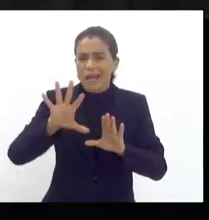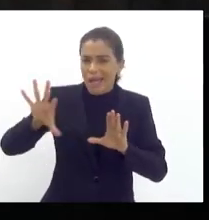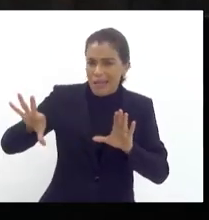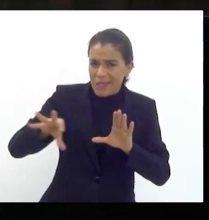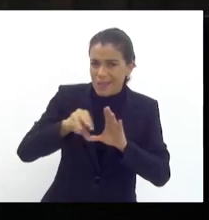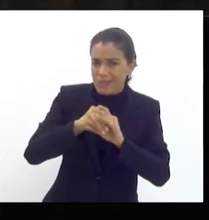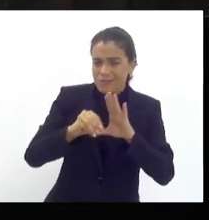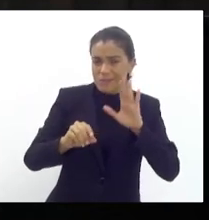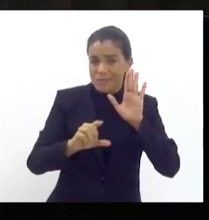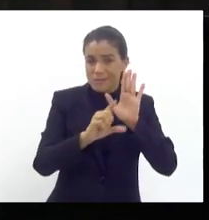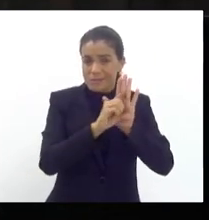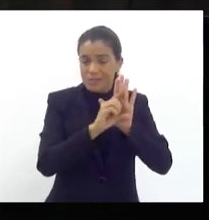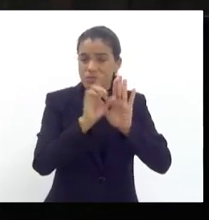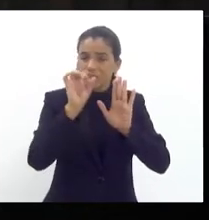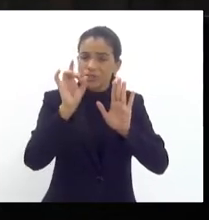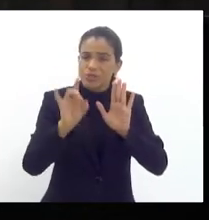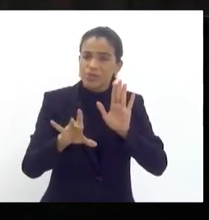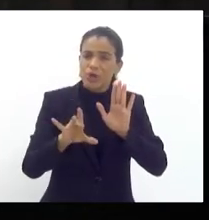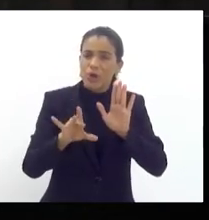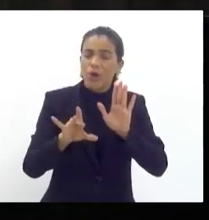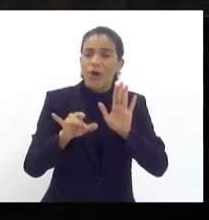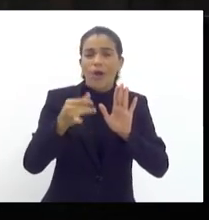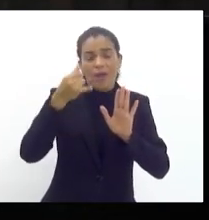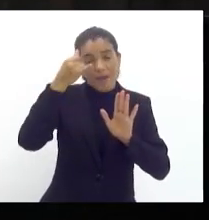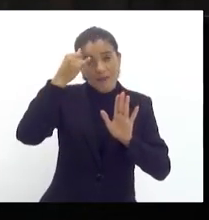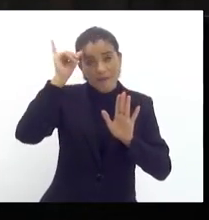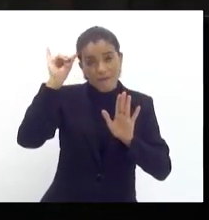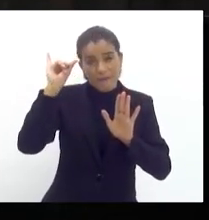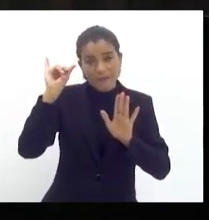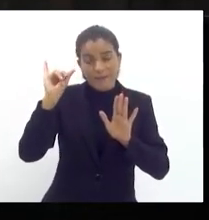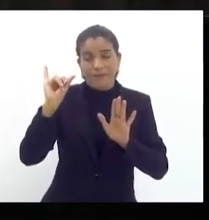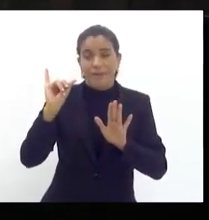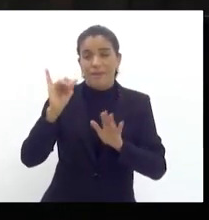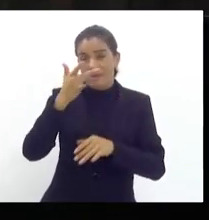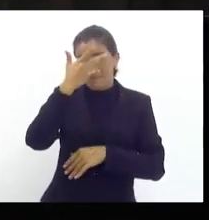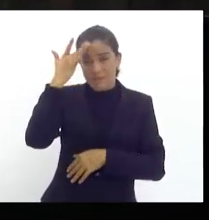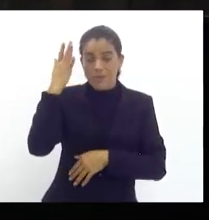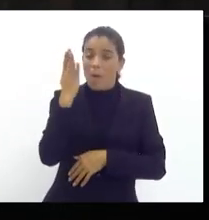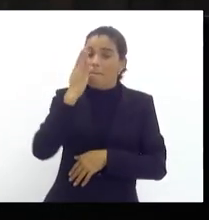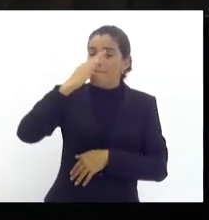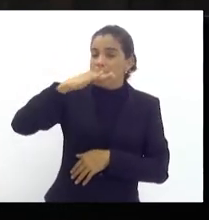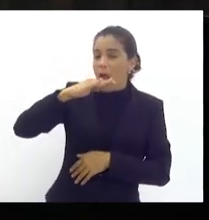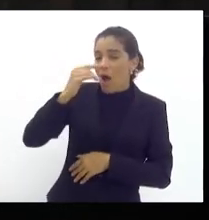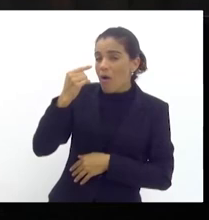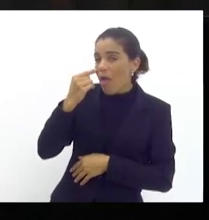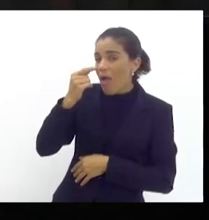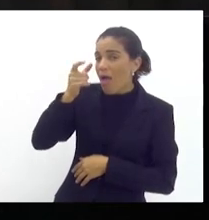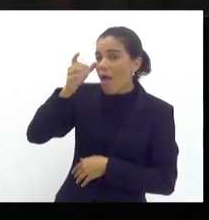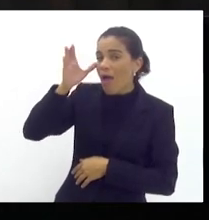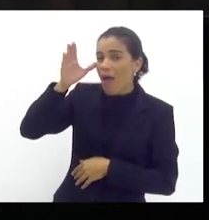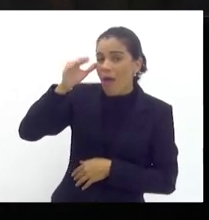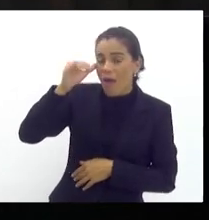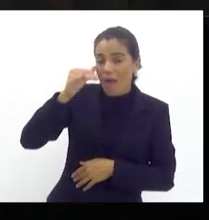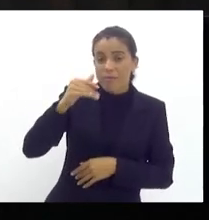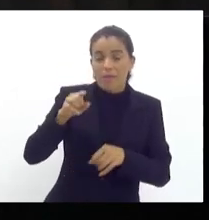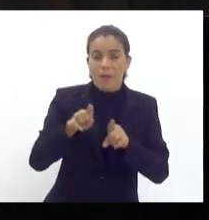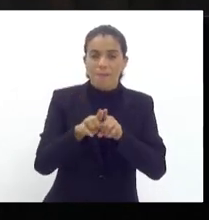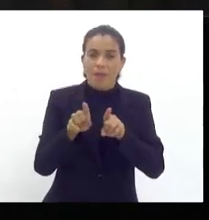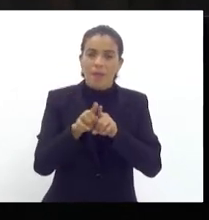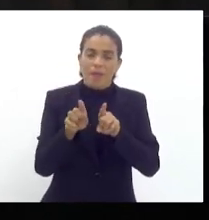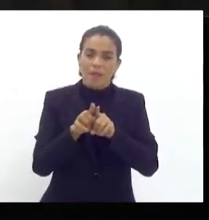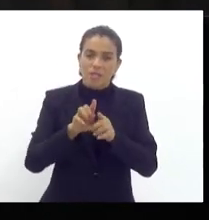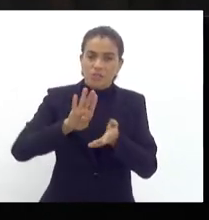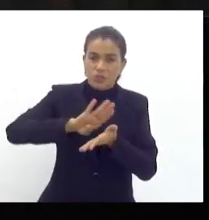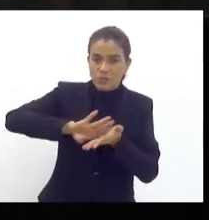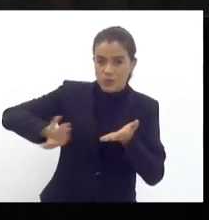na lei somente evitaria pessoas mal intencionadas possam excluir dos beneficiários